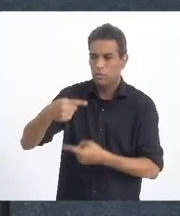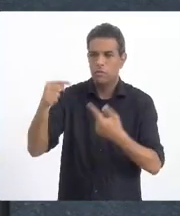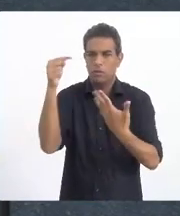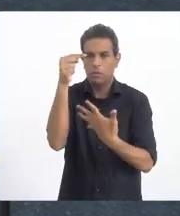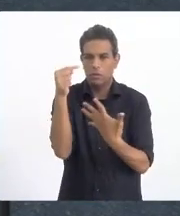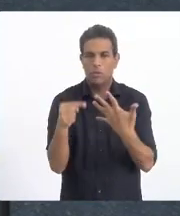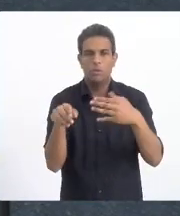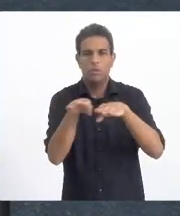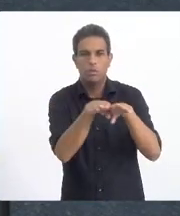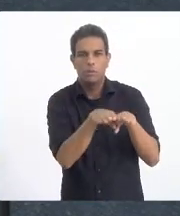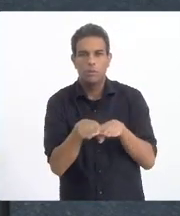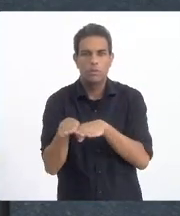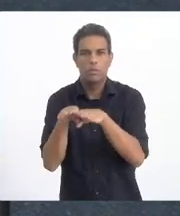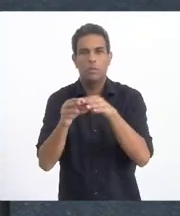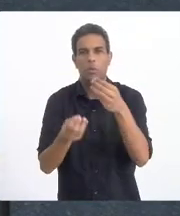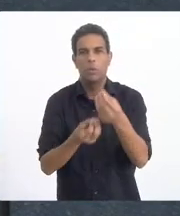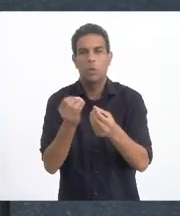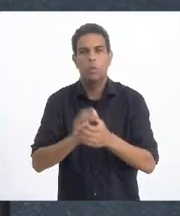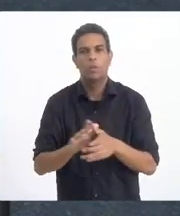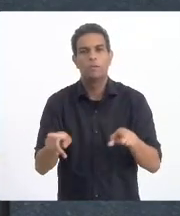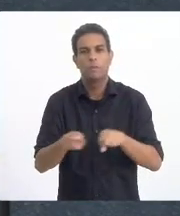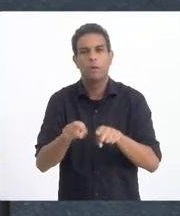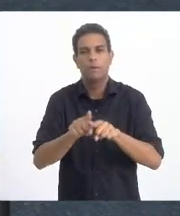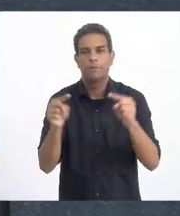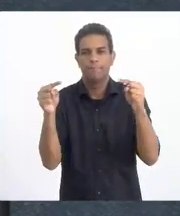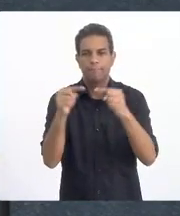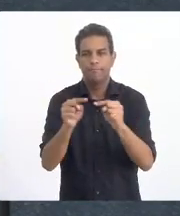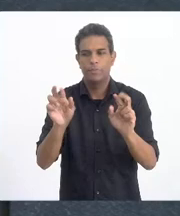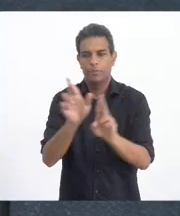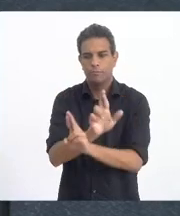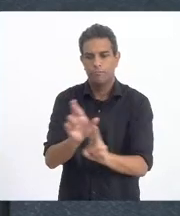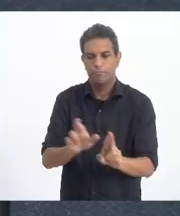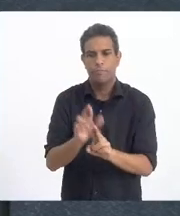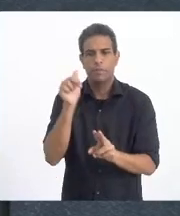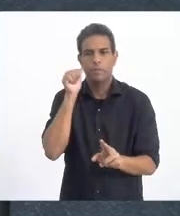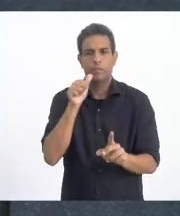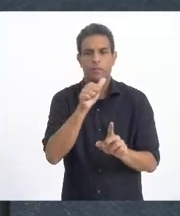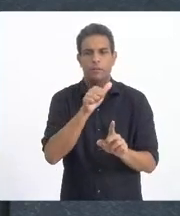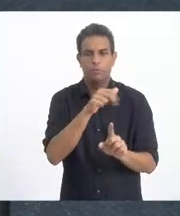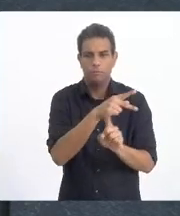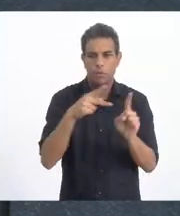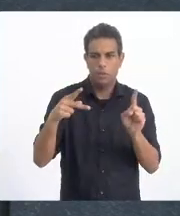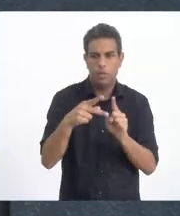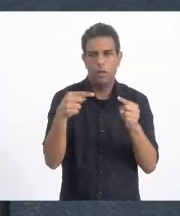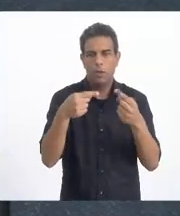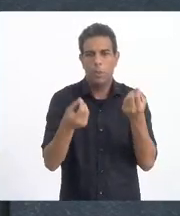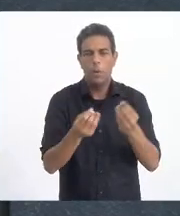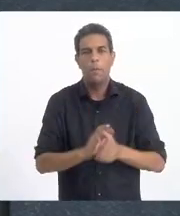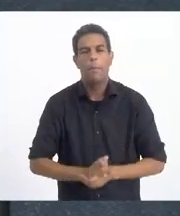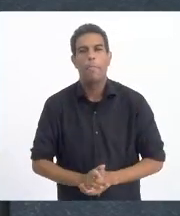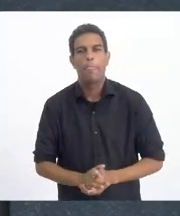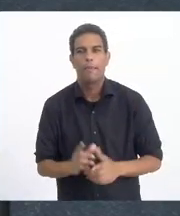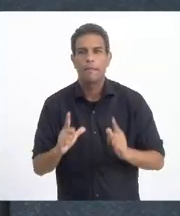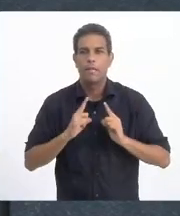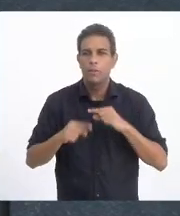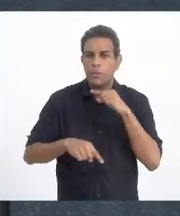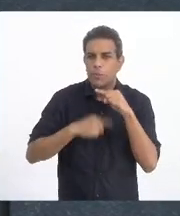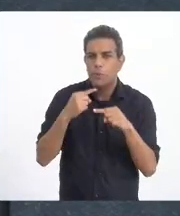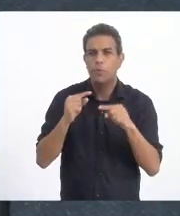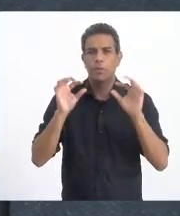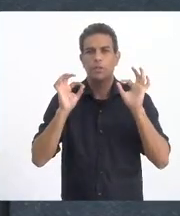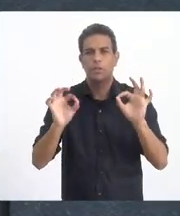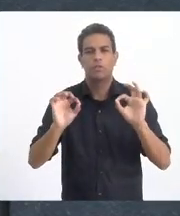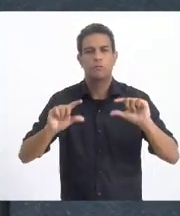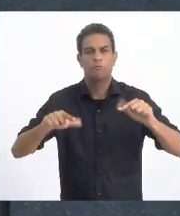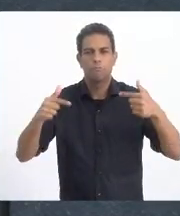dessa paridade e integralidade, em particular em relação aos pensionistas. Não se tem mais dúvida de que ela está